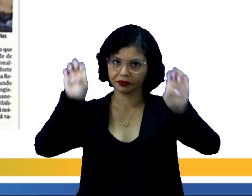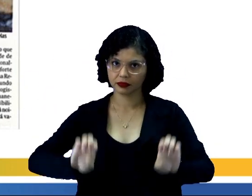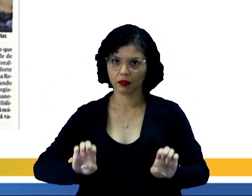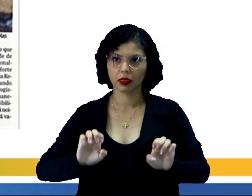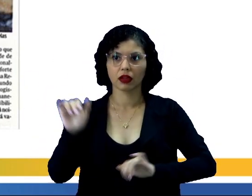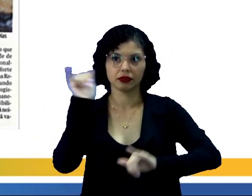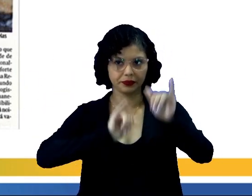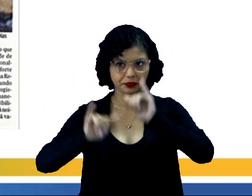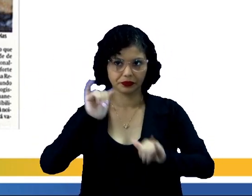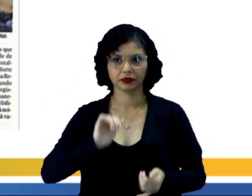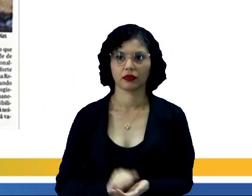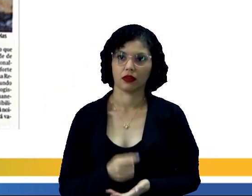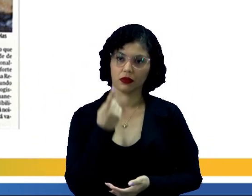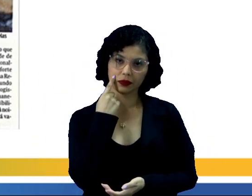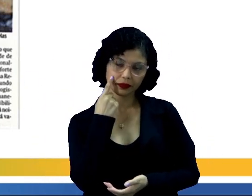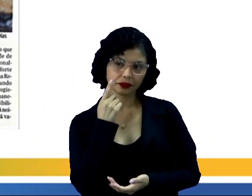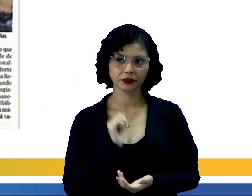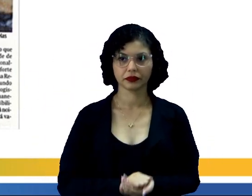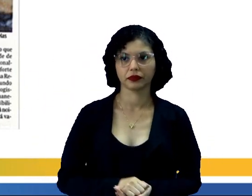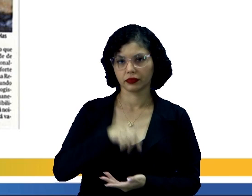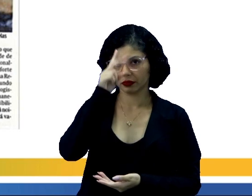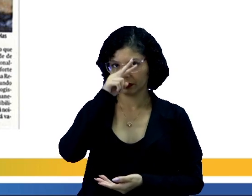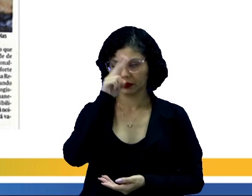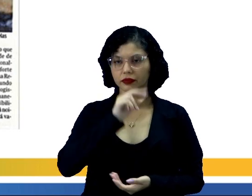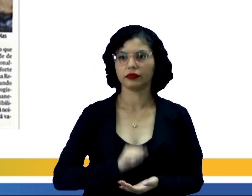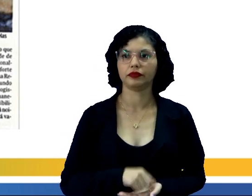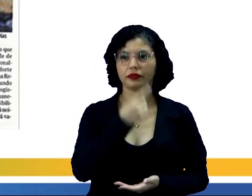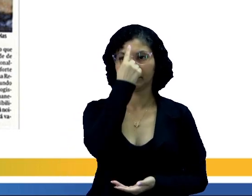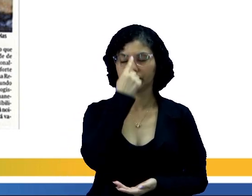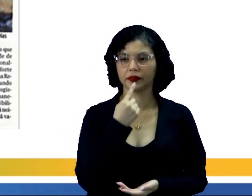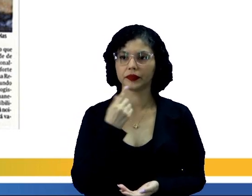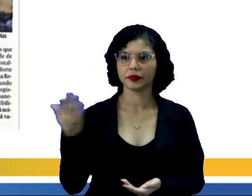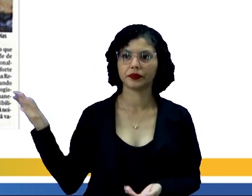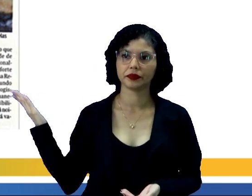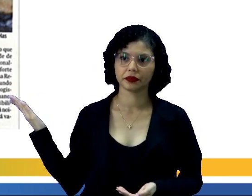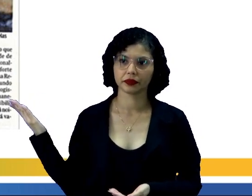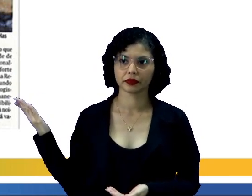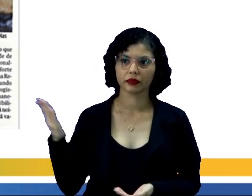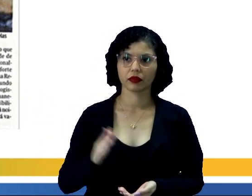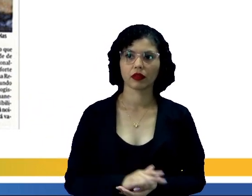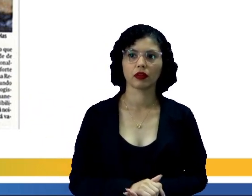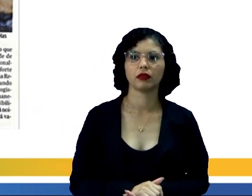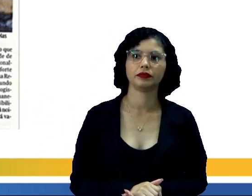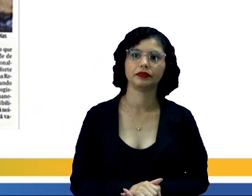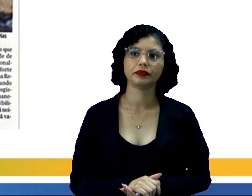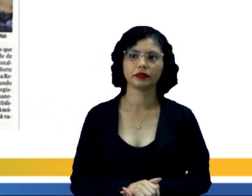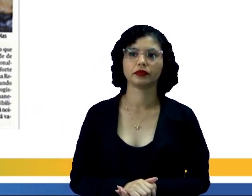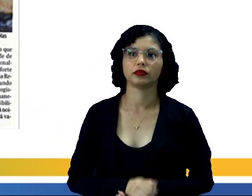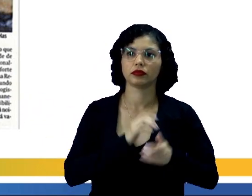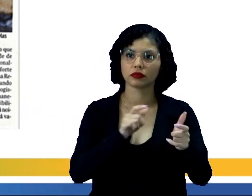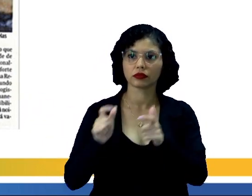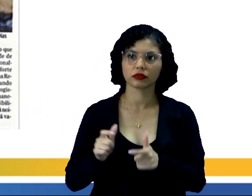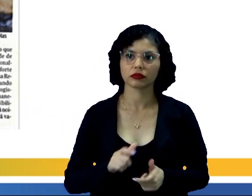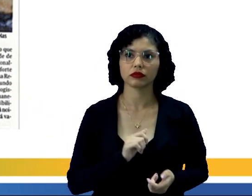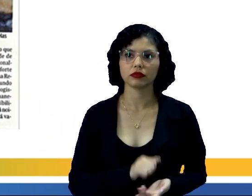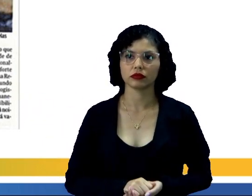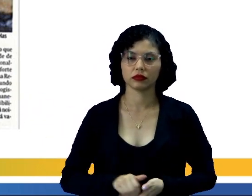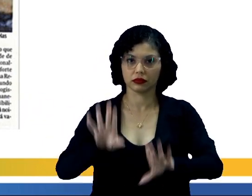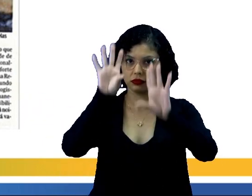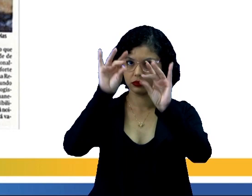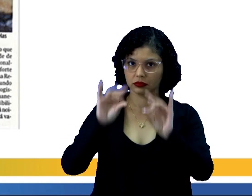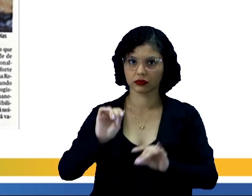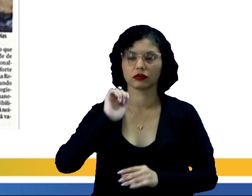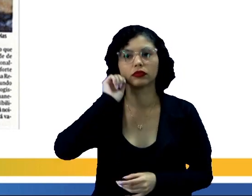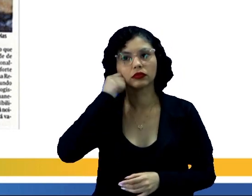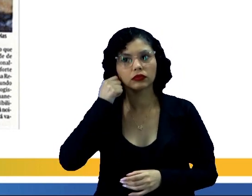da notícia. Olha só, lembram dessa imagem que apareceu para vocês? Aí, onde tem a parte